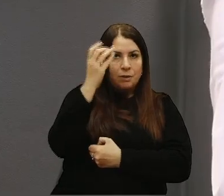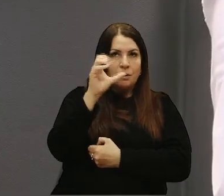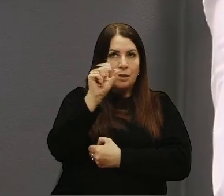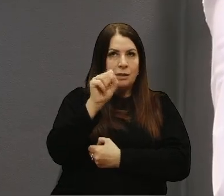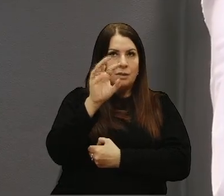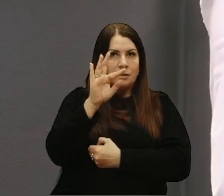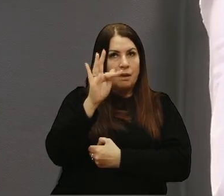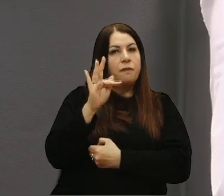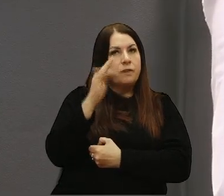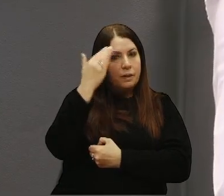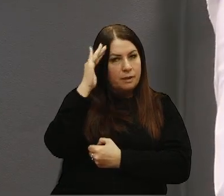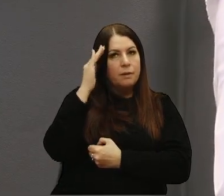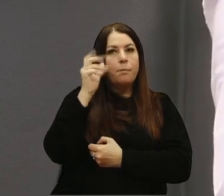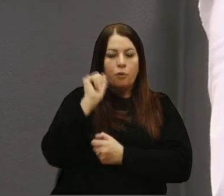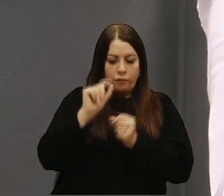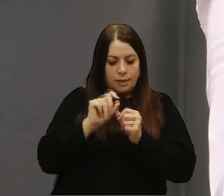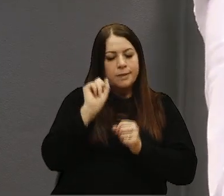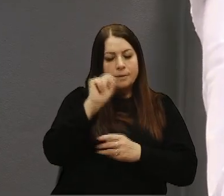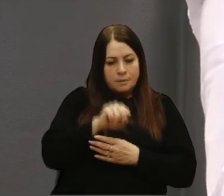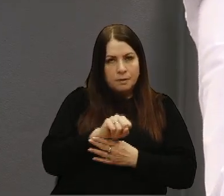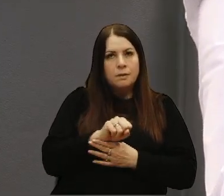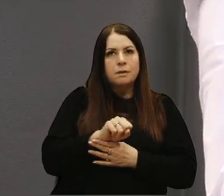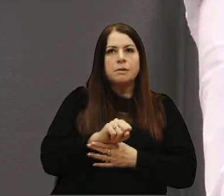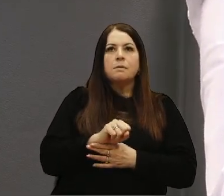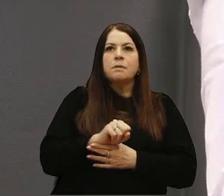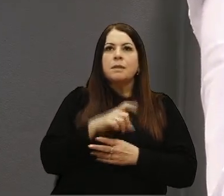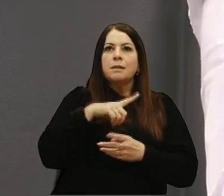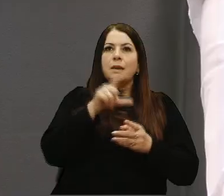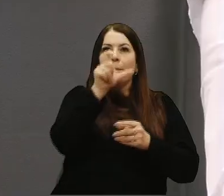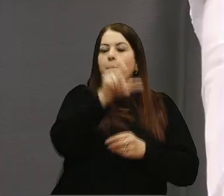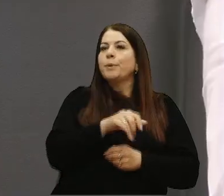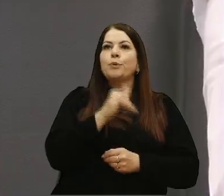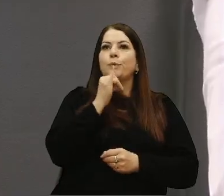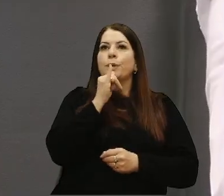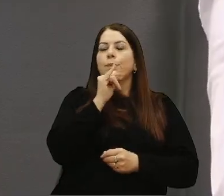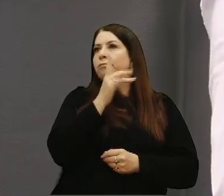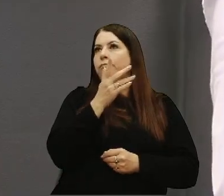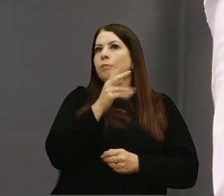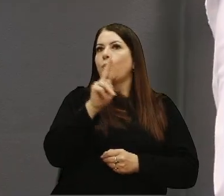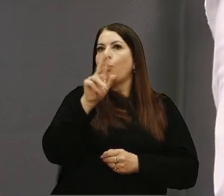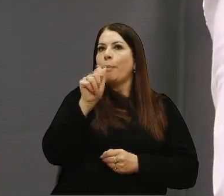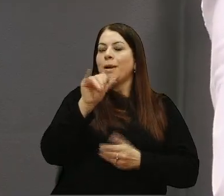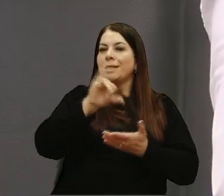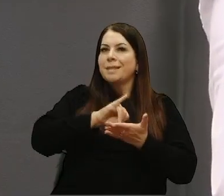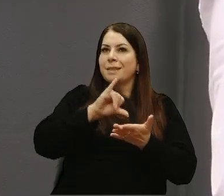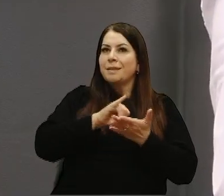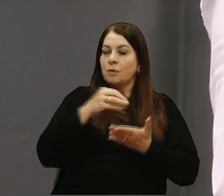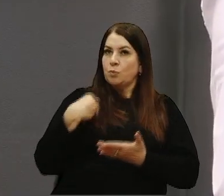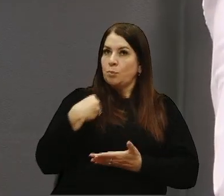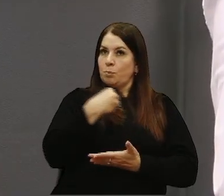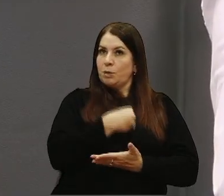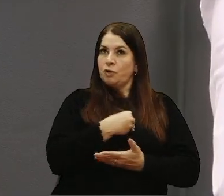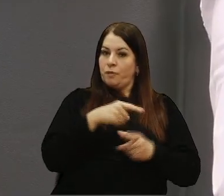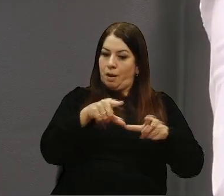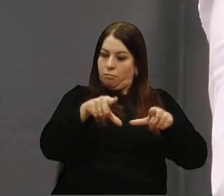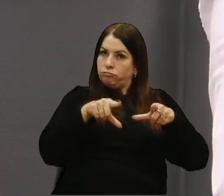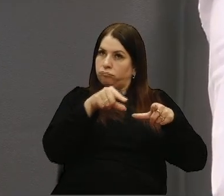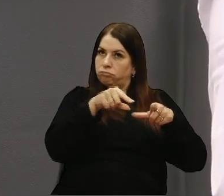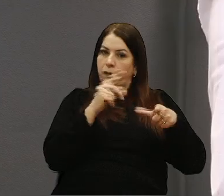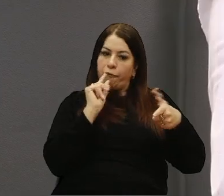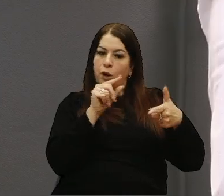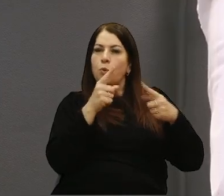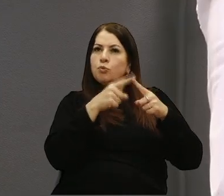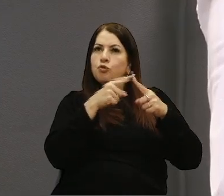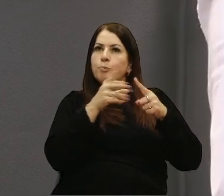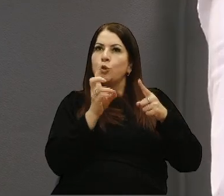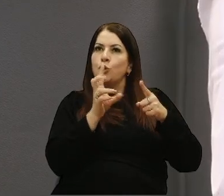ter um entendimento, dá para a gente fazer, sim. A gente leva essa pessoa, por exemplo, para a UPA Central, o médico vai dar o laudo, vai identificar o tipo